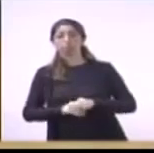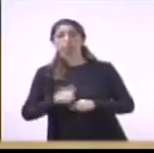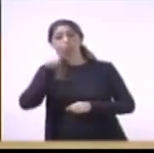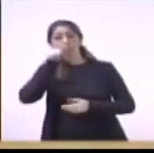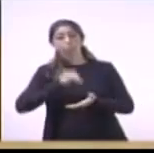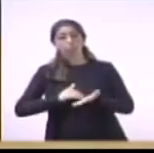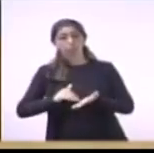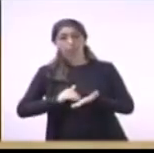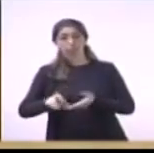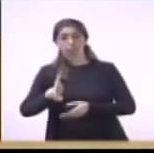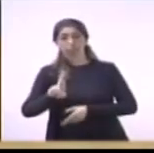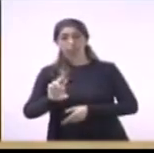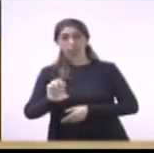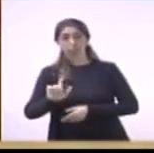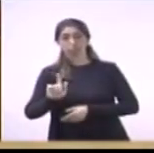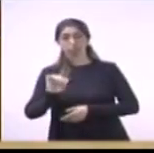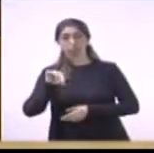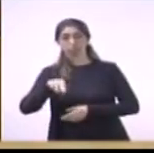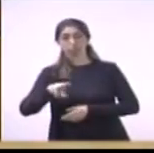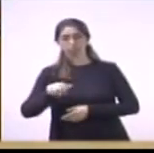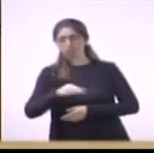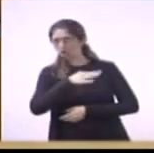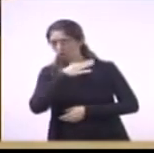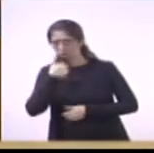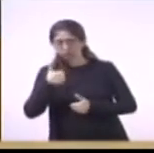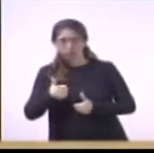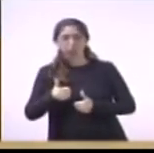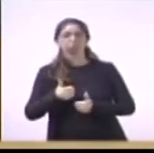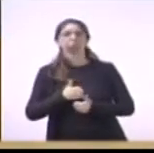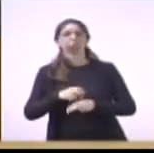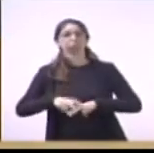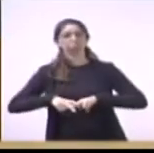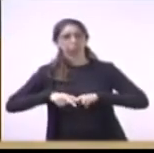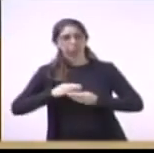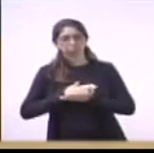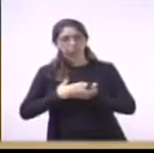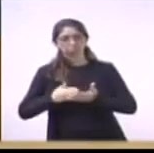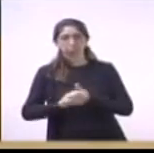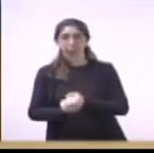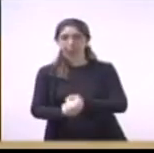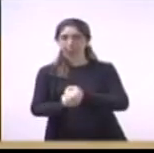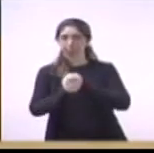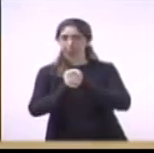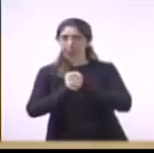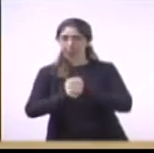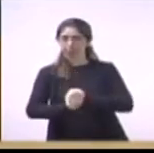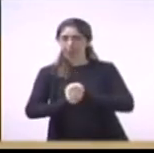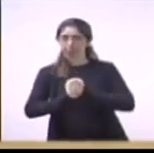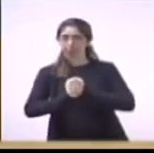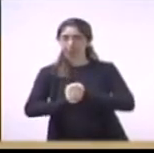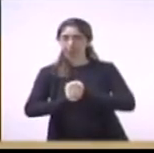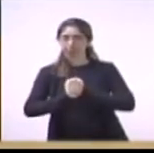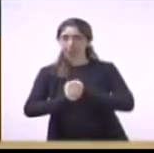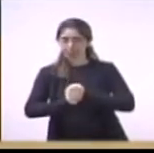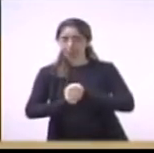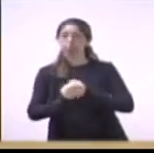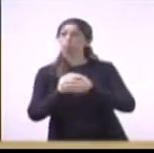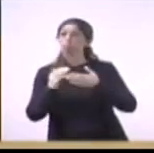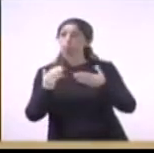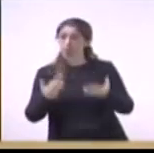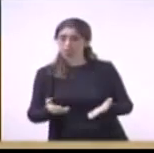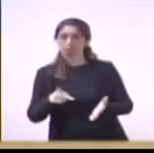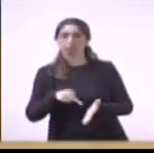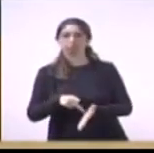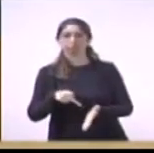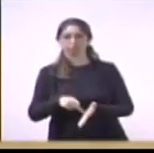secretária fez o que pôde. Quero também começar dando os parabéns. Quando nós temos que criticar, nós criticamos. Mas quando nós temos que dar os parabéns, nós temos que dar os